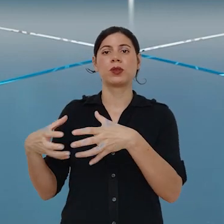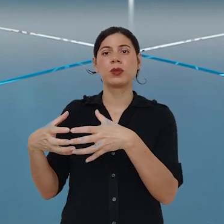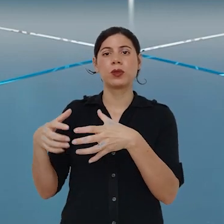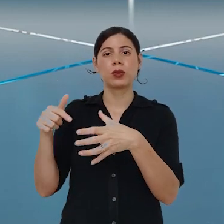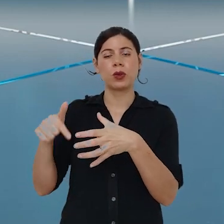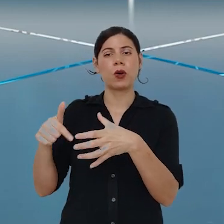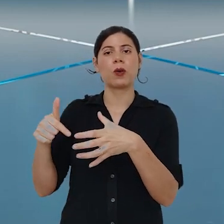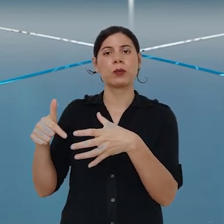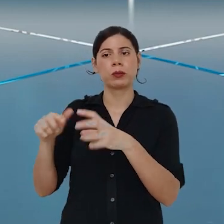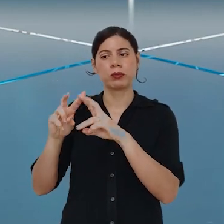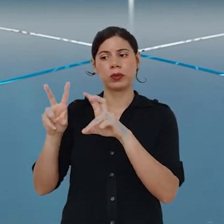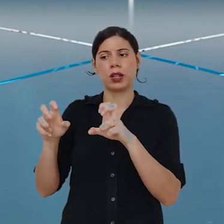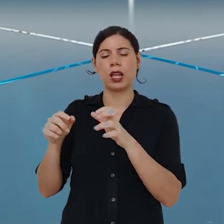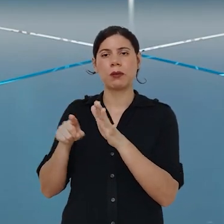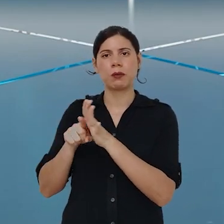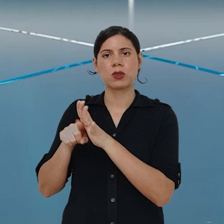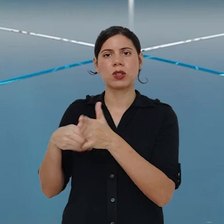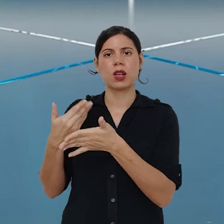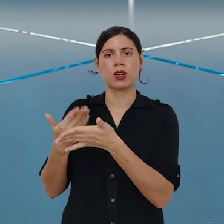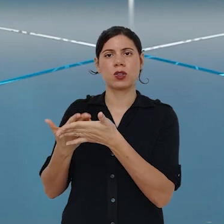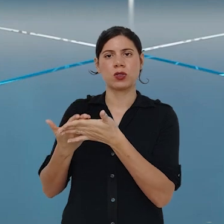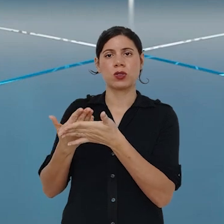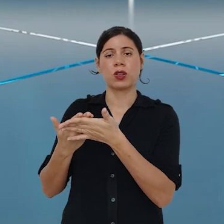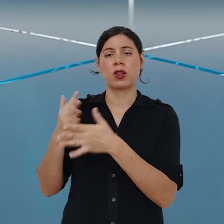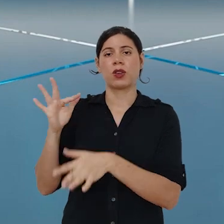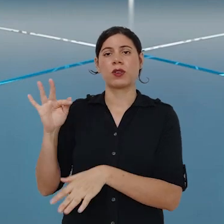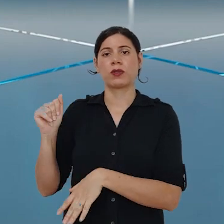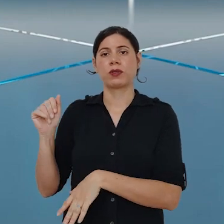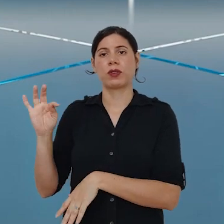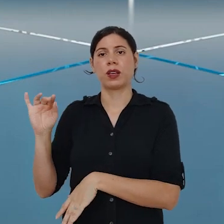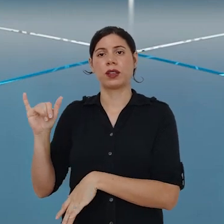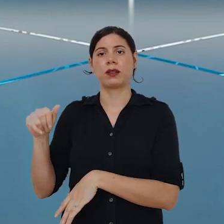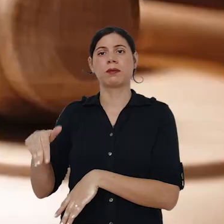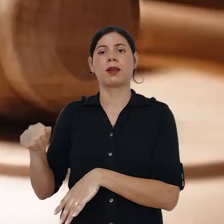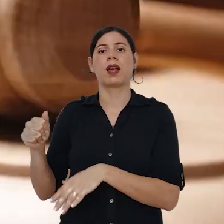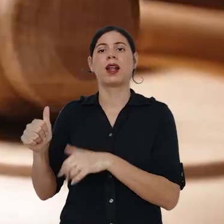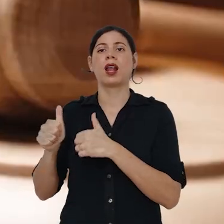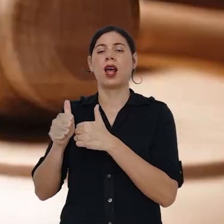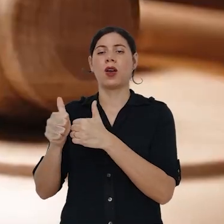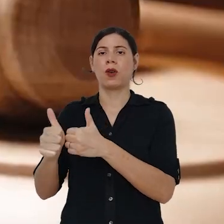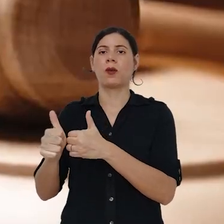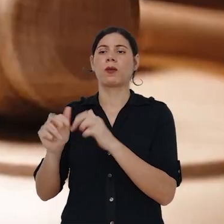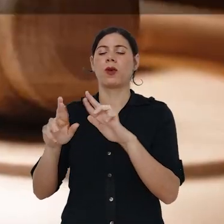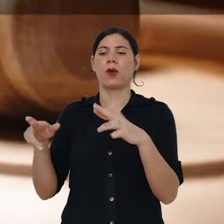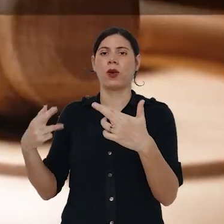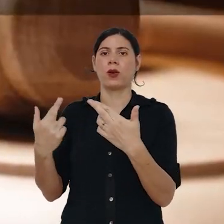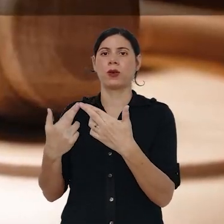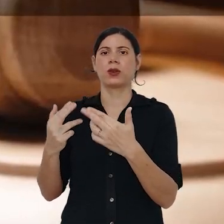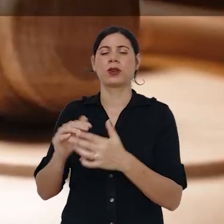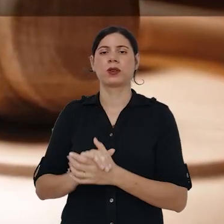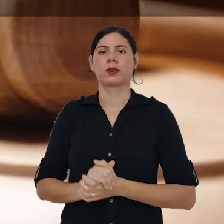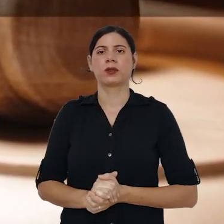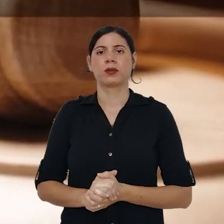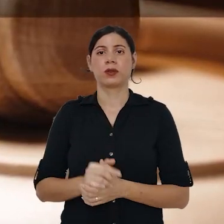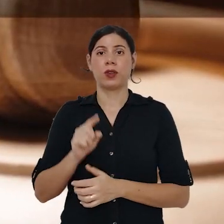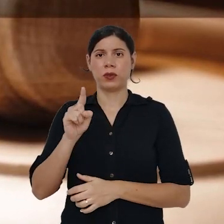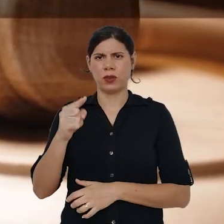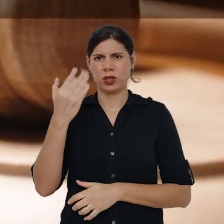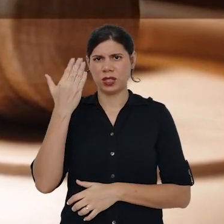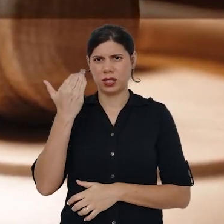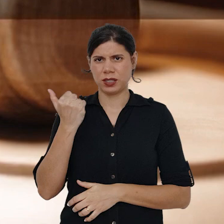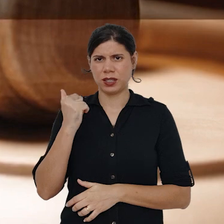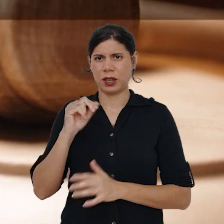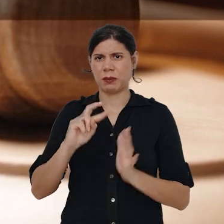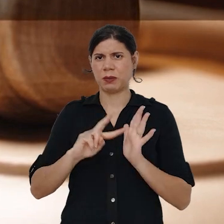tema. Fátima Uchoa acompanhou uma das reuniões do GT. Você sabe o que é juiz